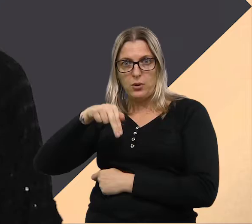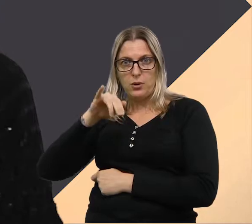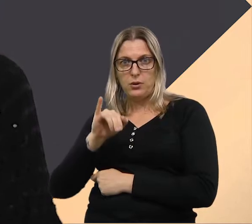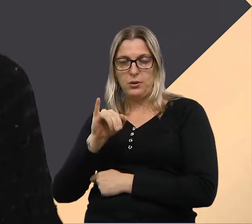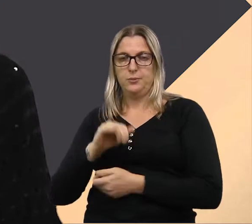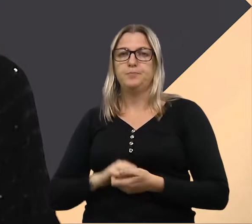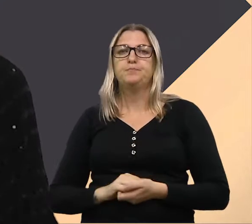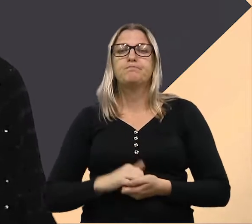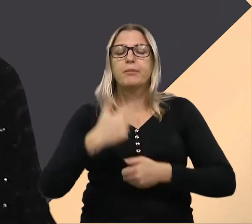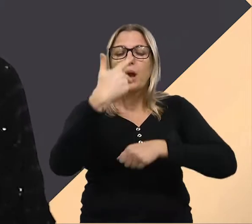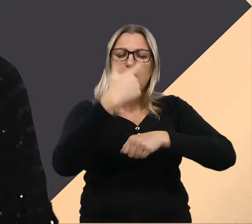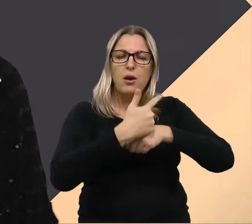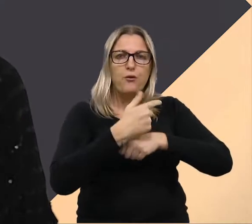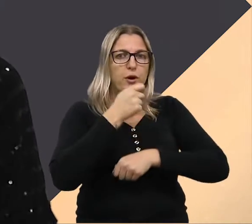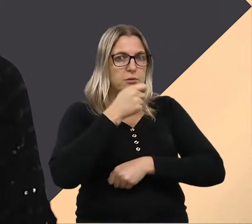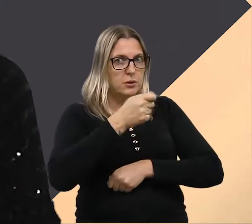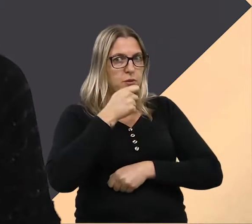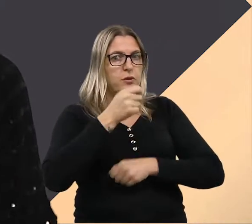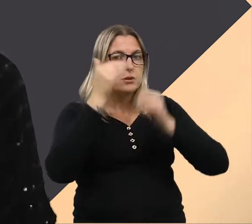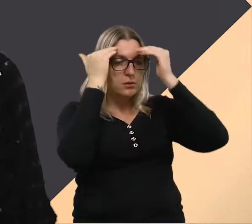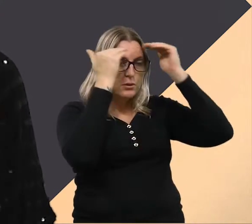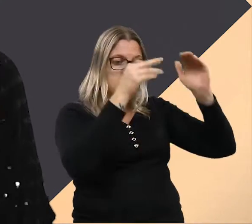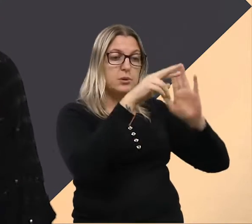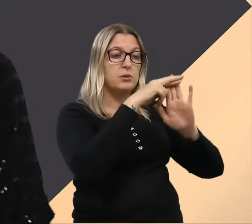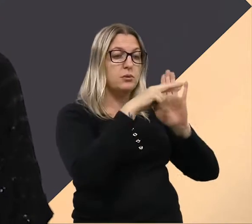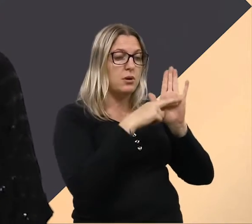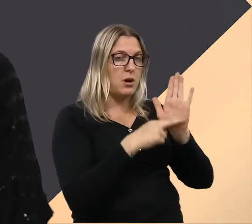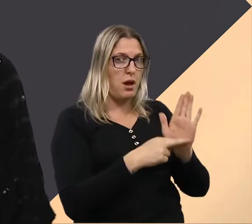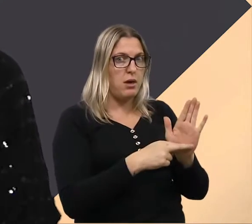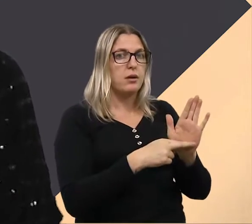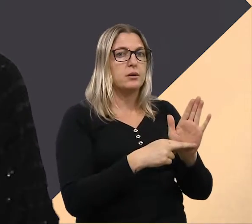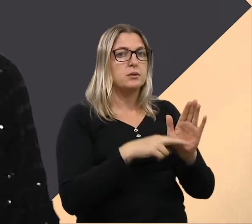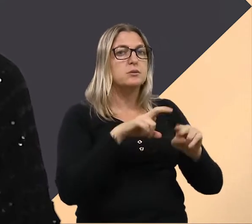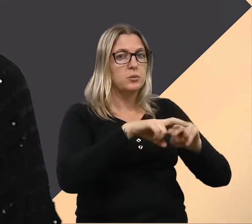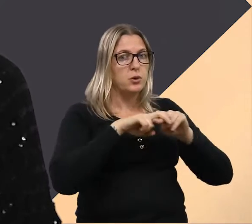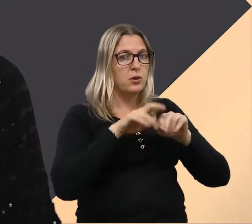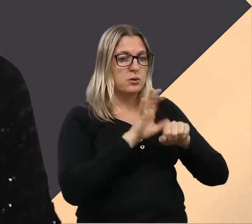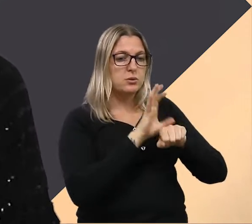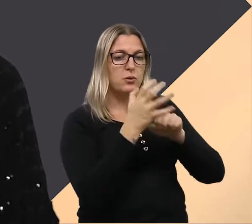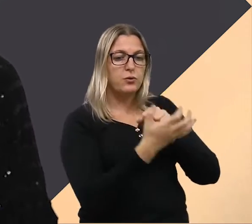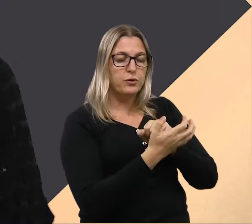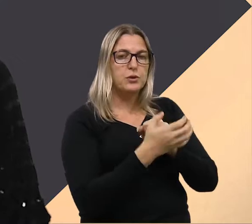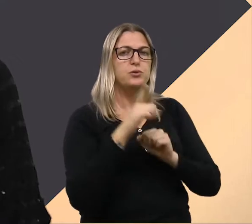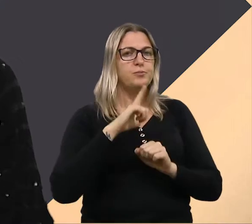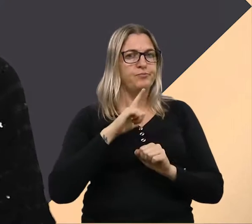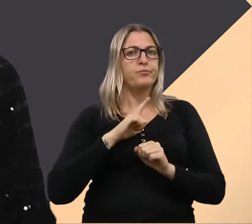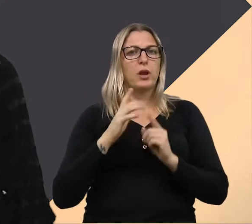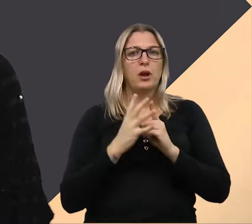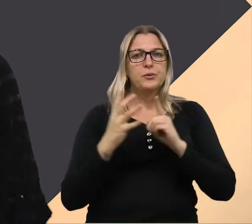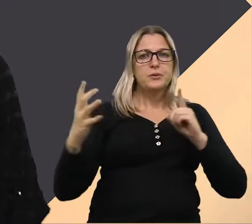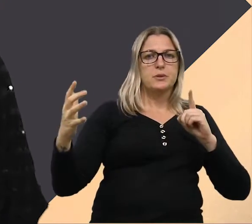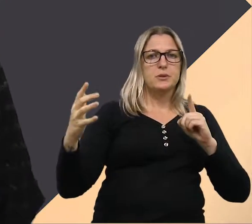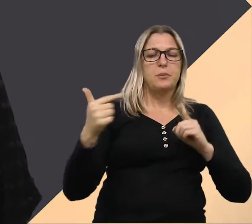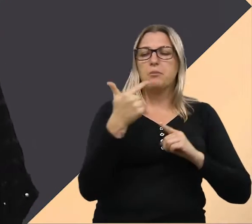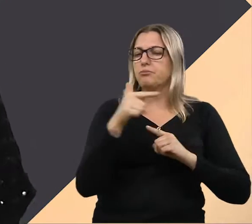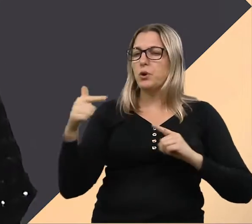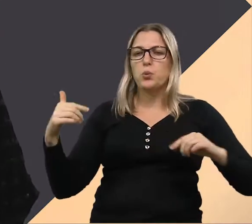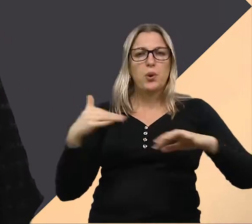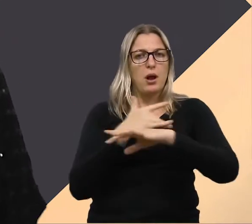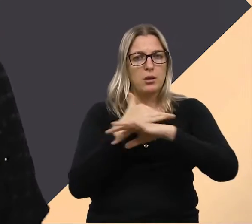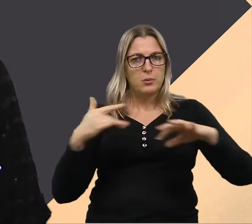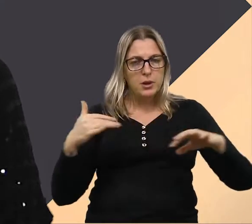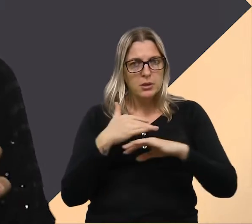Lembrando que nós estamos gravando essa entrevista à respeitando os cuidados de saúde e resolva a pandemia como distanciamento e sem